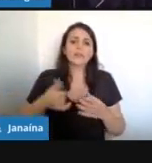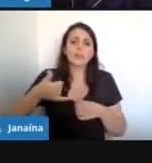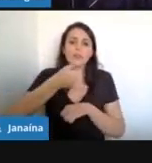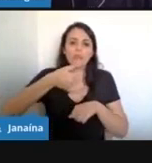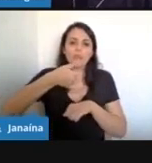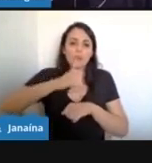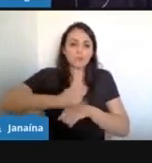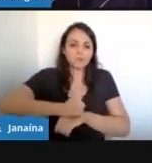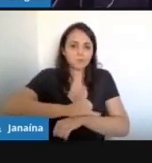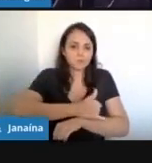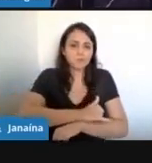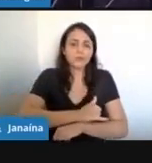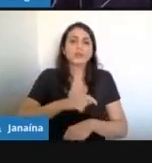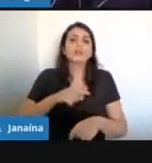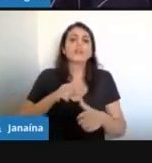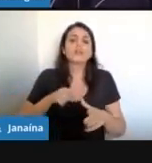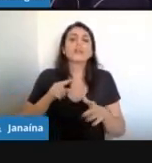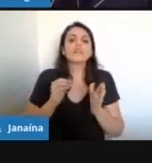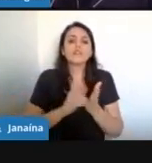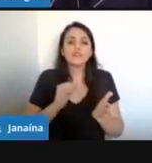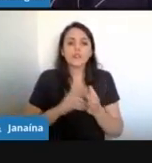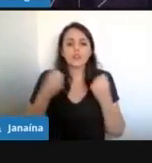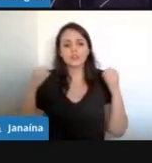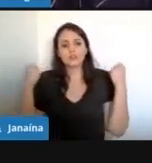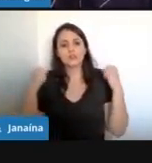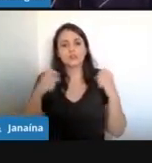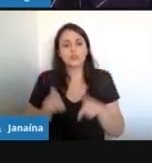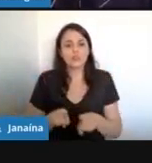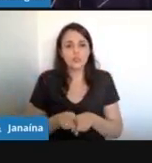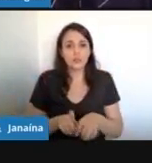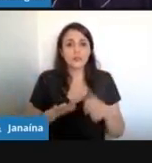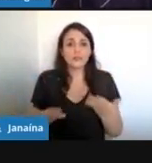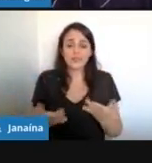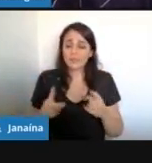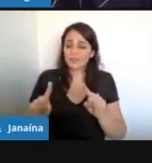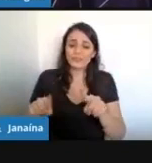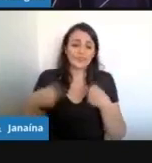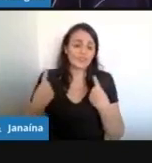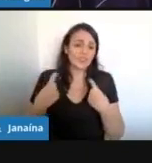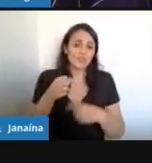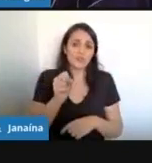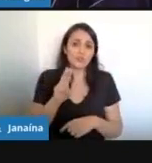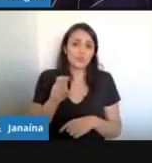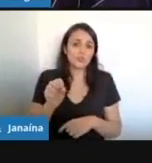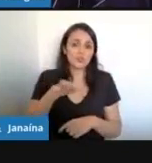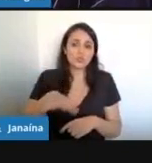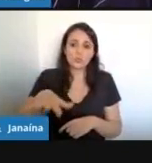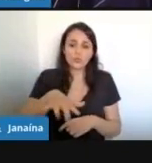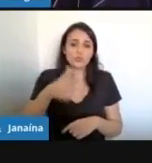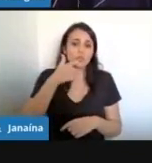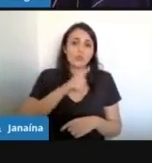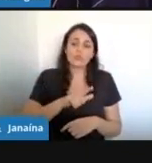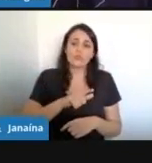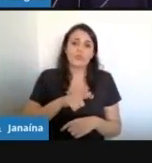tá? Então, é um grande desafio, né, para o sistema de saúde realmente dar conta de uma